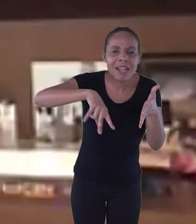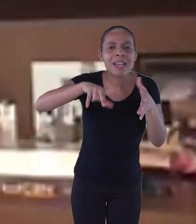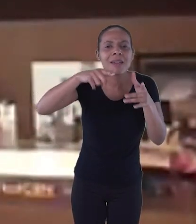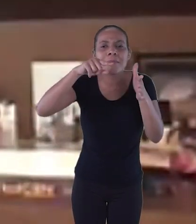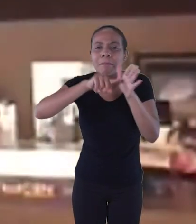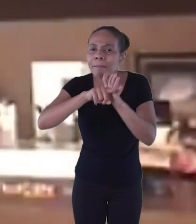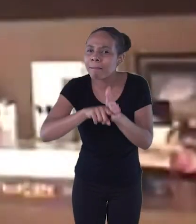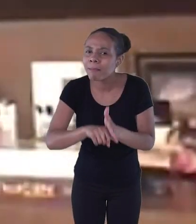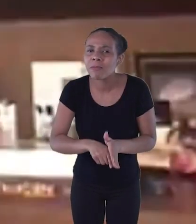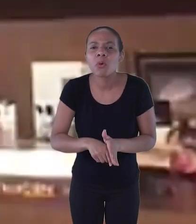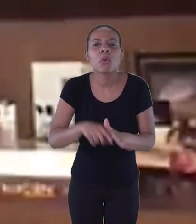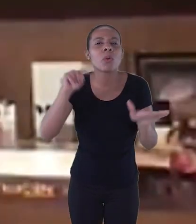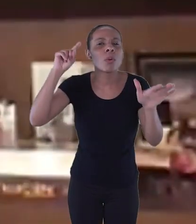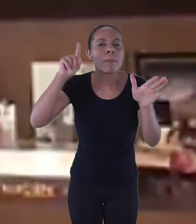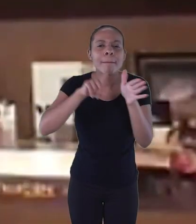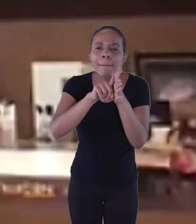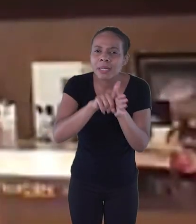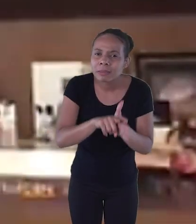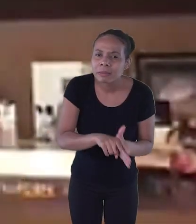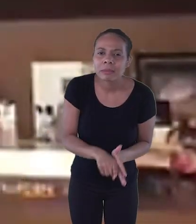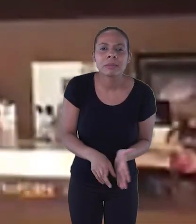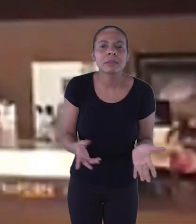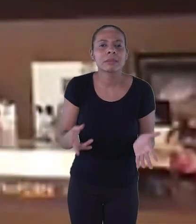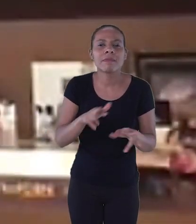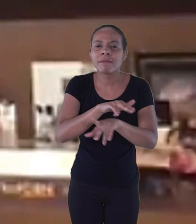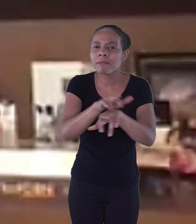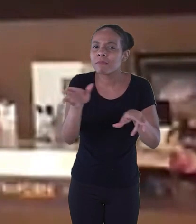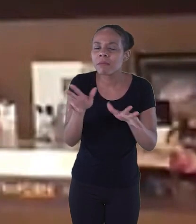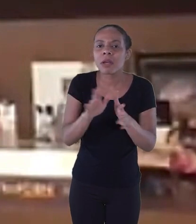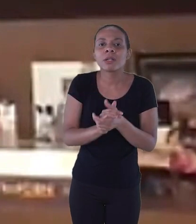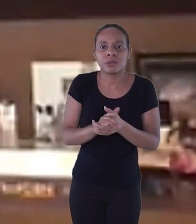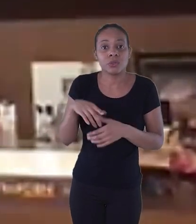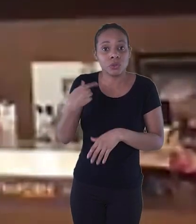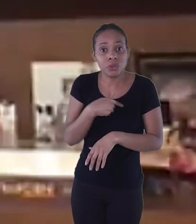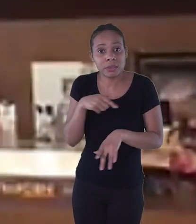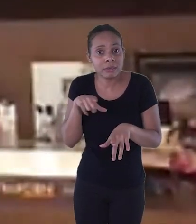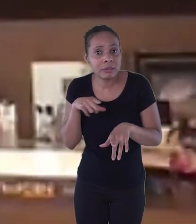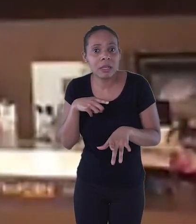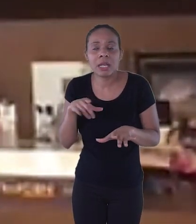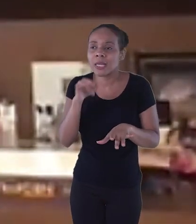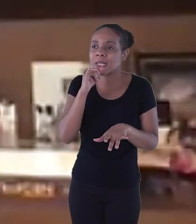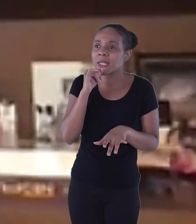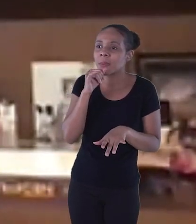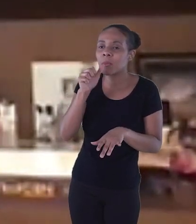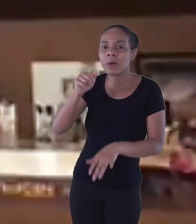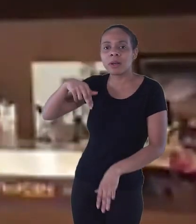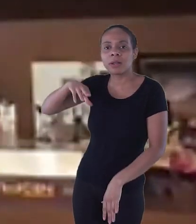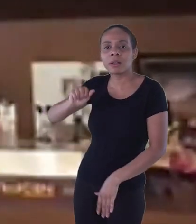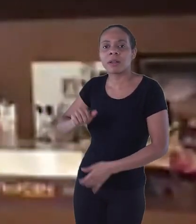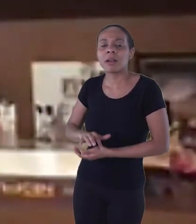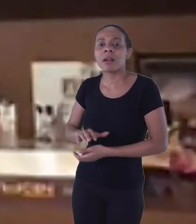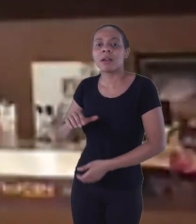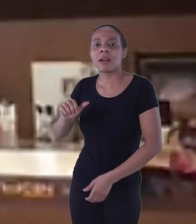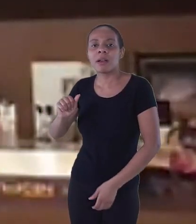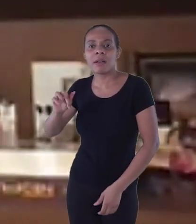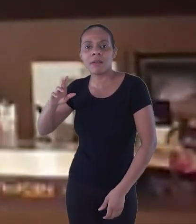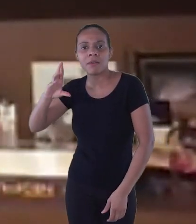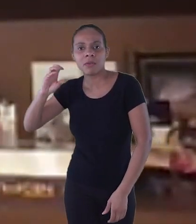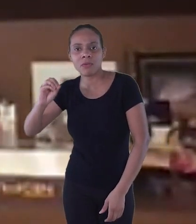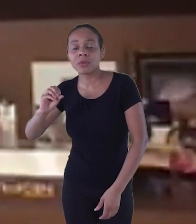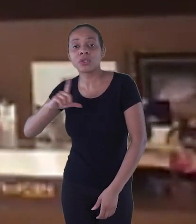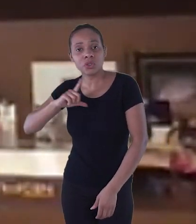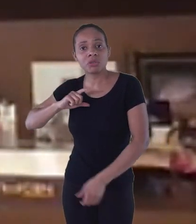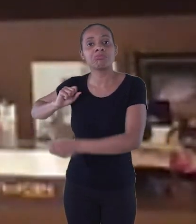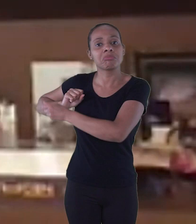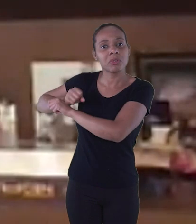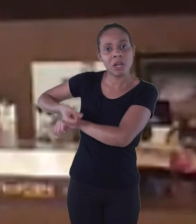né? Dona Afra aqui era uma pessoa terrível, a Dona Afra. Ela teve seus escravizados e ela mandou